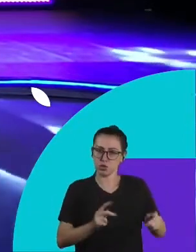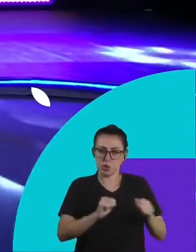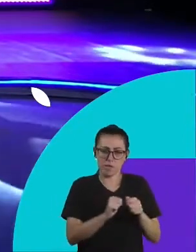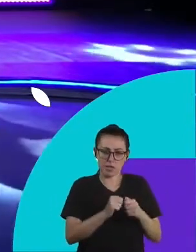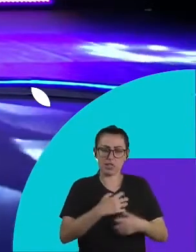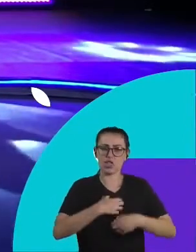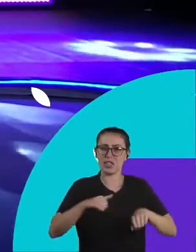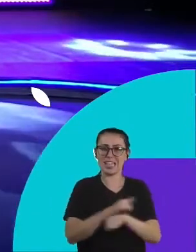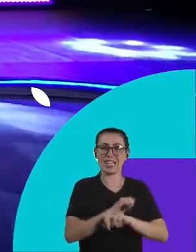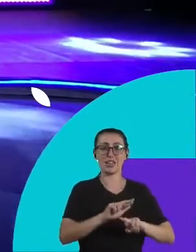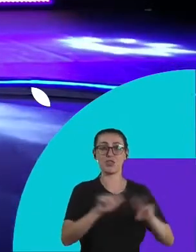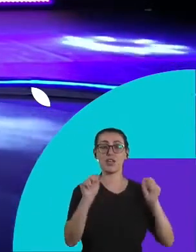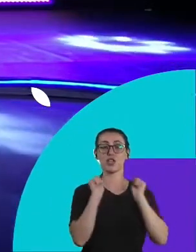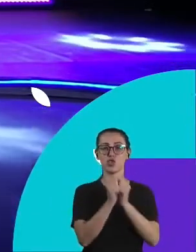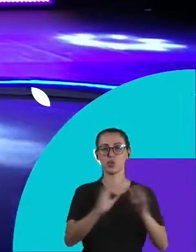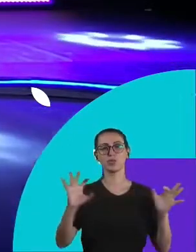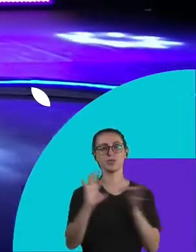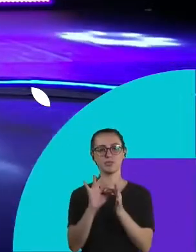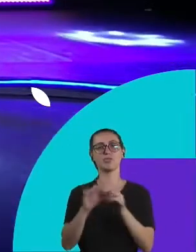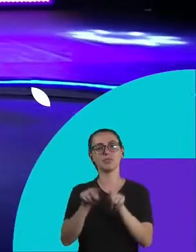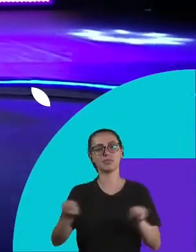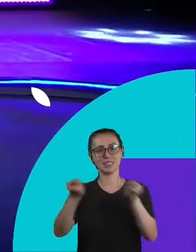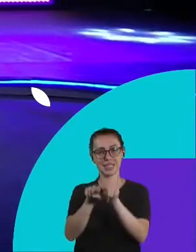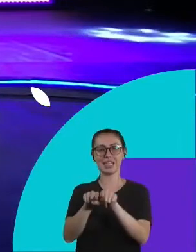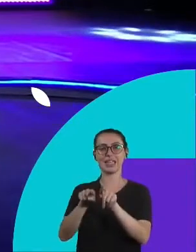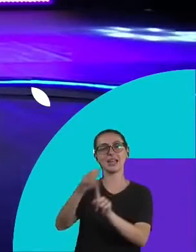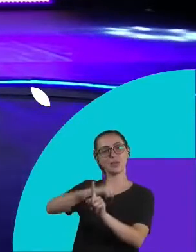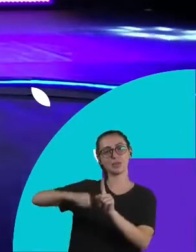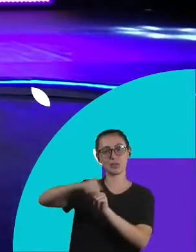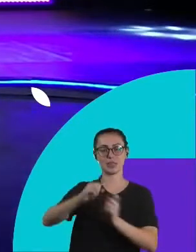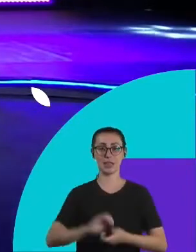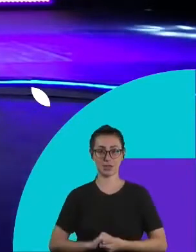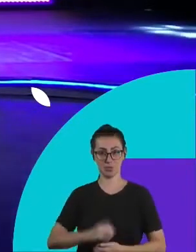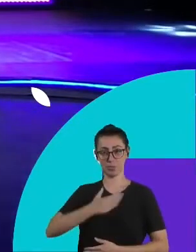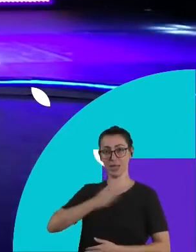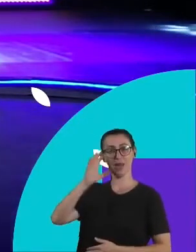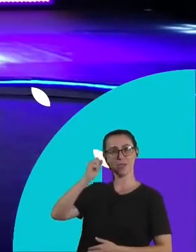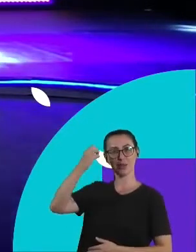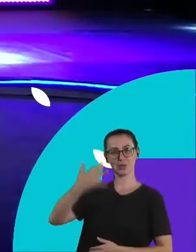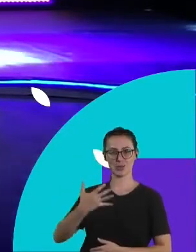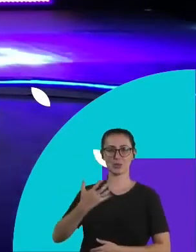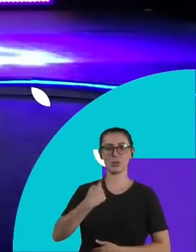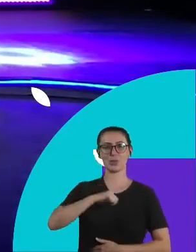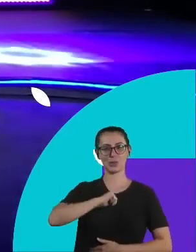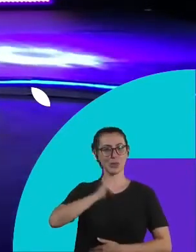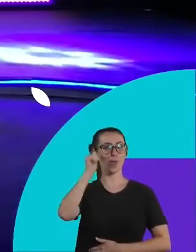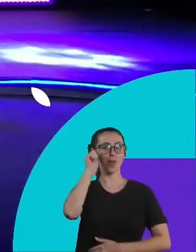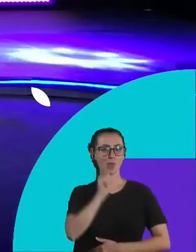com a força da sociedade. Eu vou me audiodescrever. Eu sou uma mulher, de